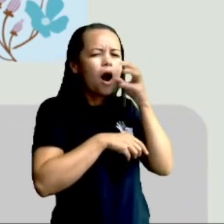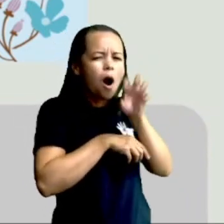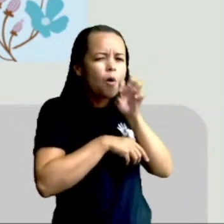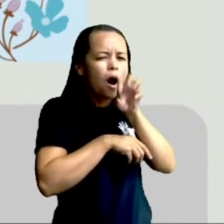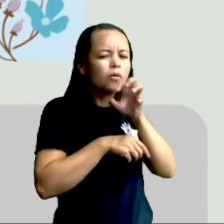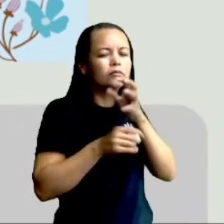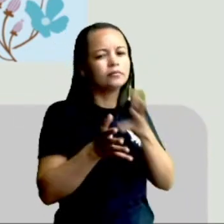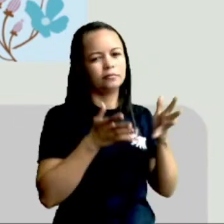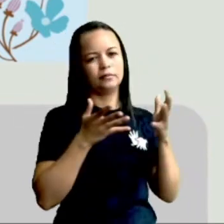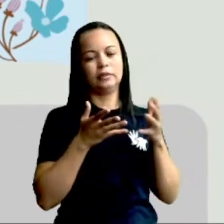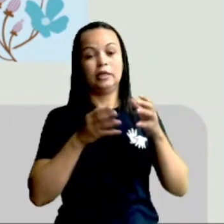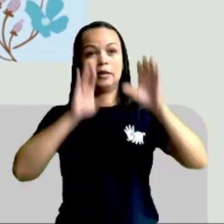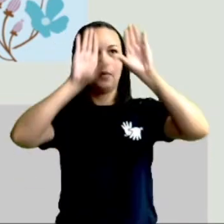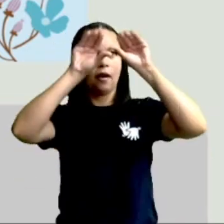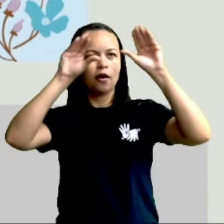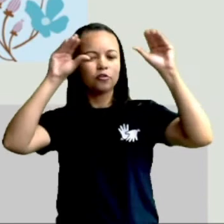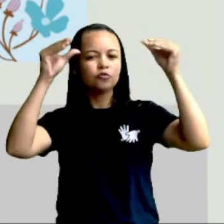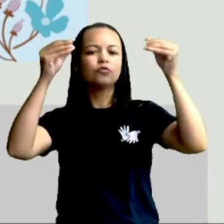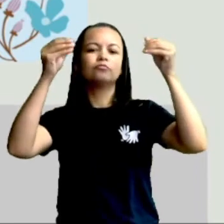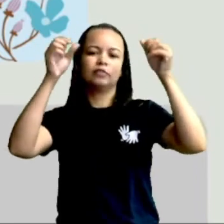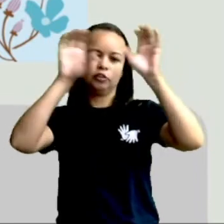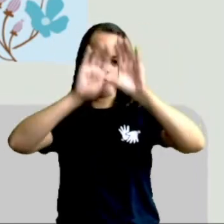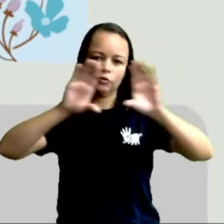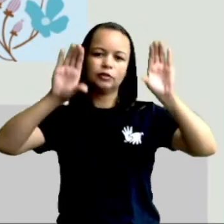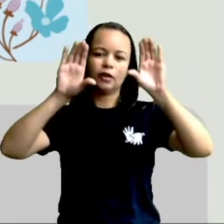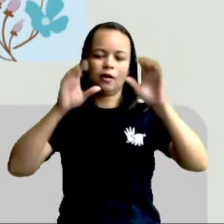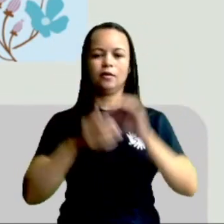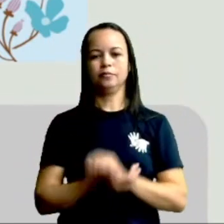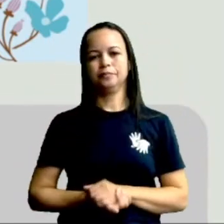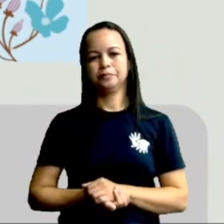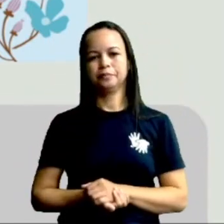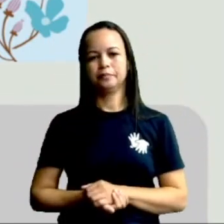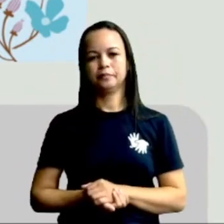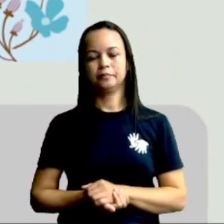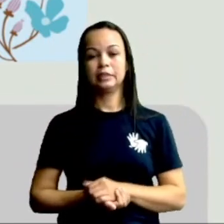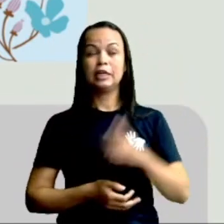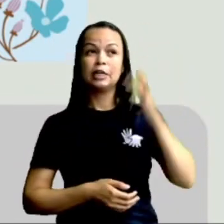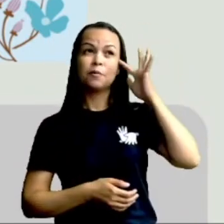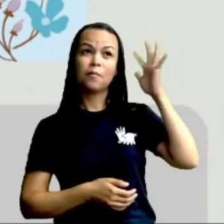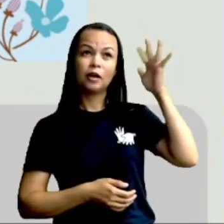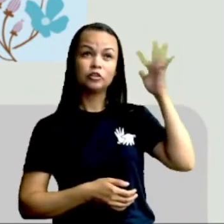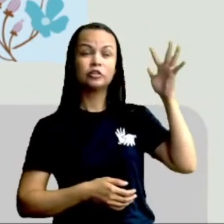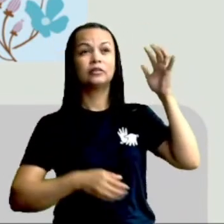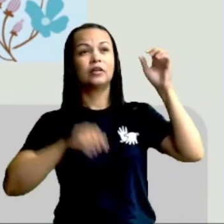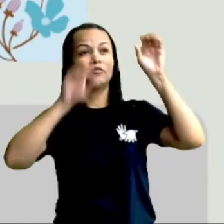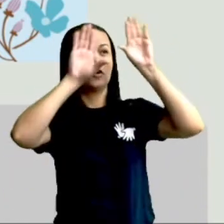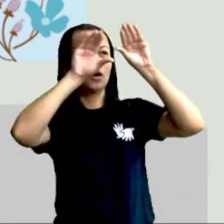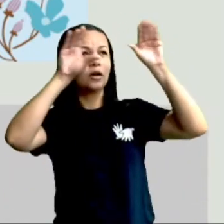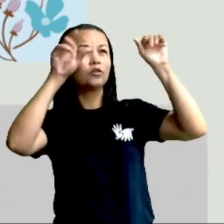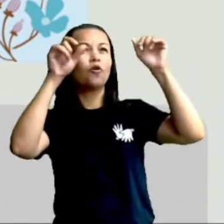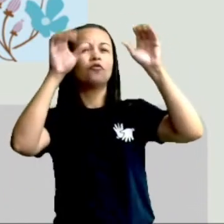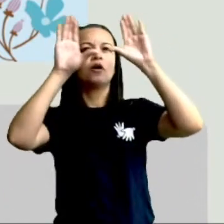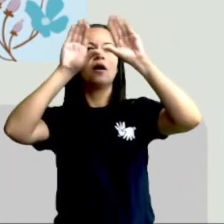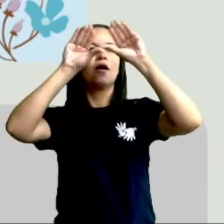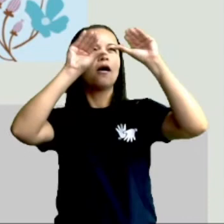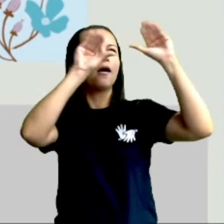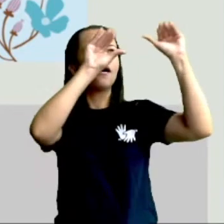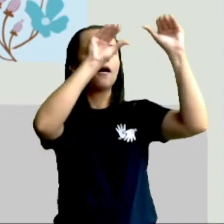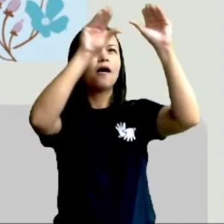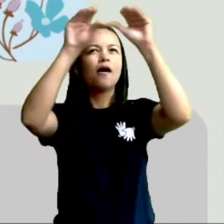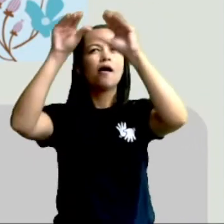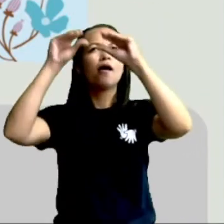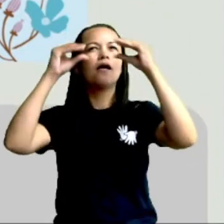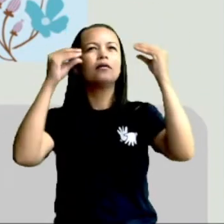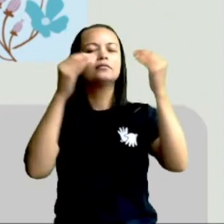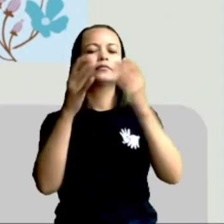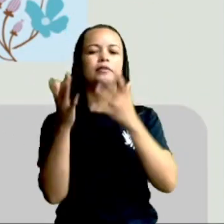desenhos das nuvens no céu e imaginamos desenho das nuvens que passeavam pelos céus. Então,